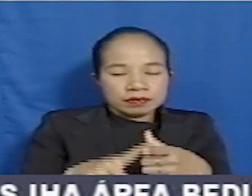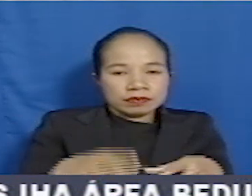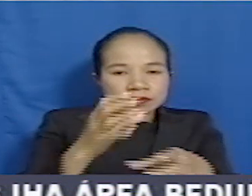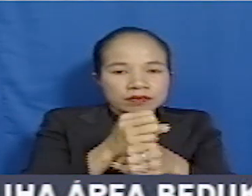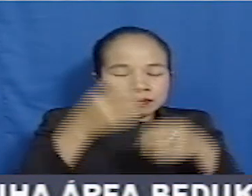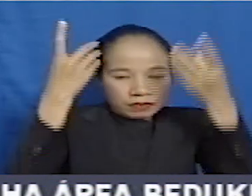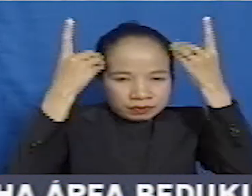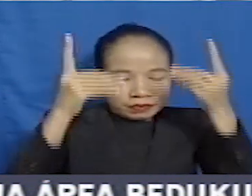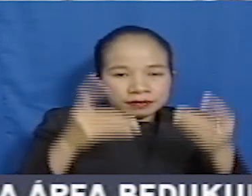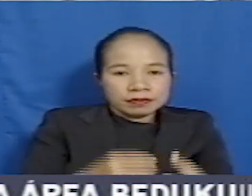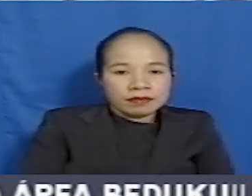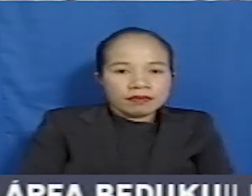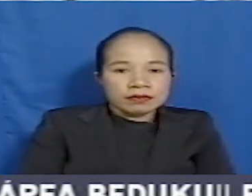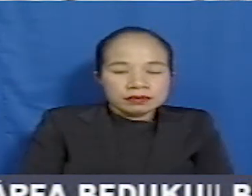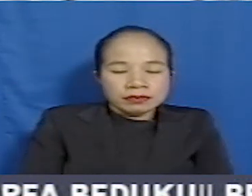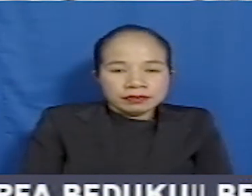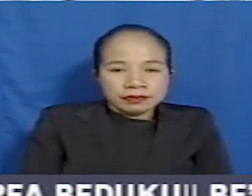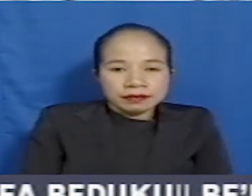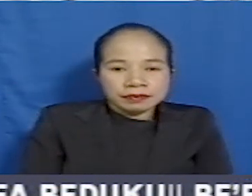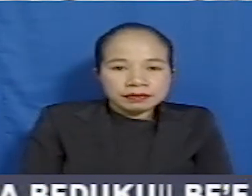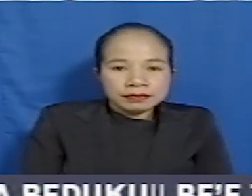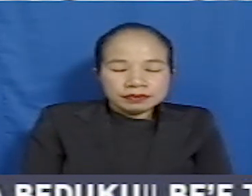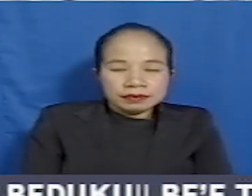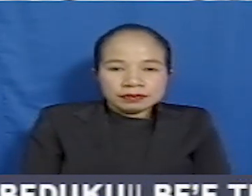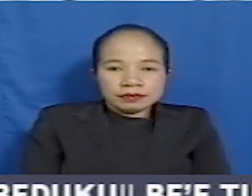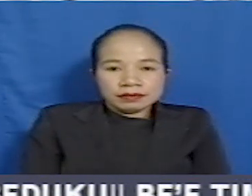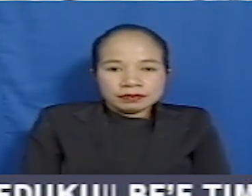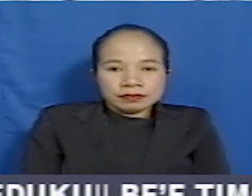decisão druma. Rony Silva, Elvira de Carvalho, RTTL.